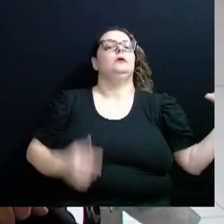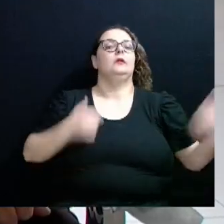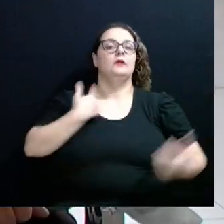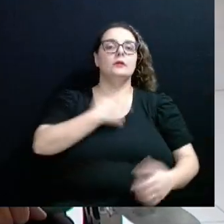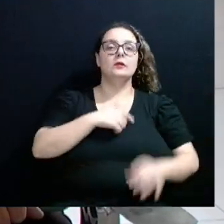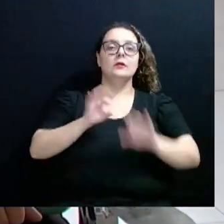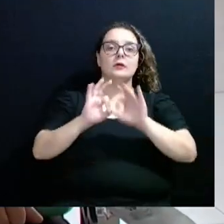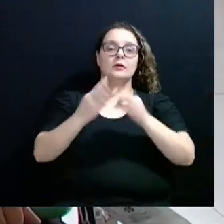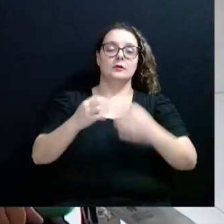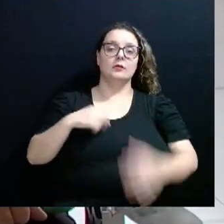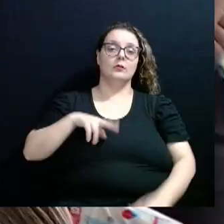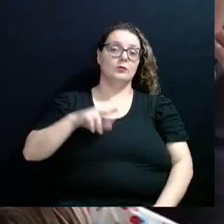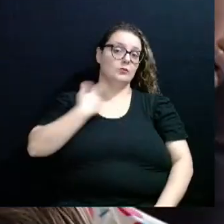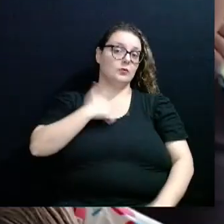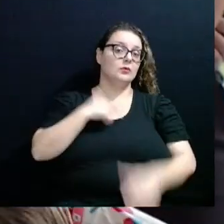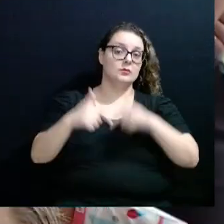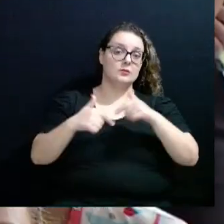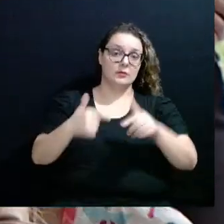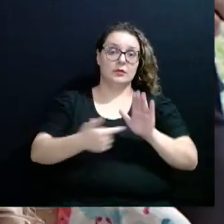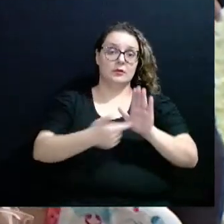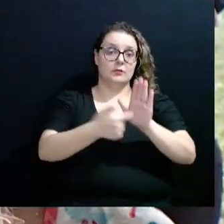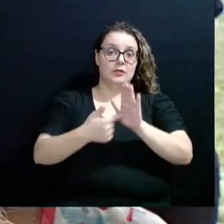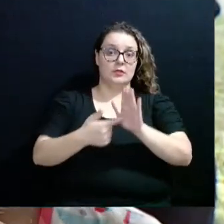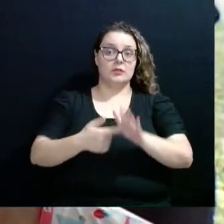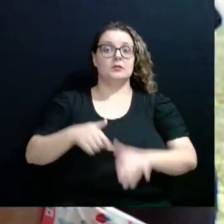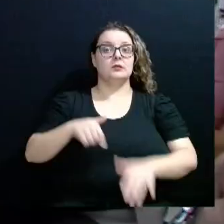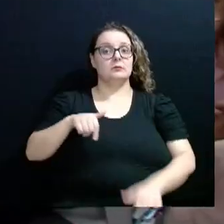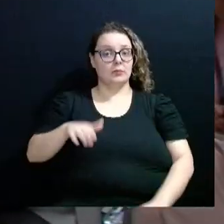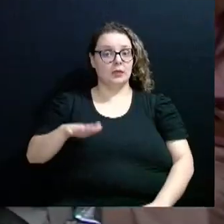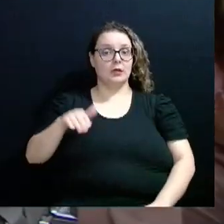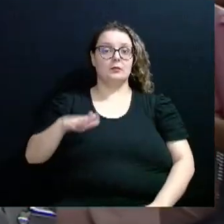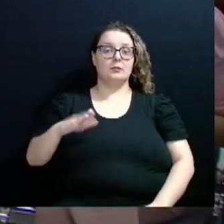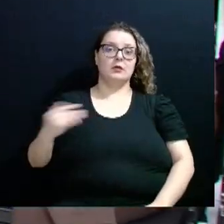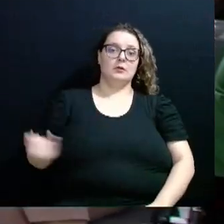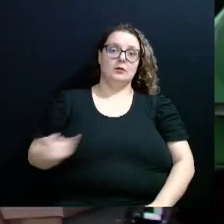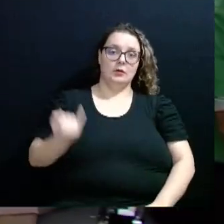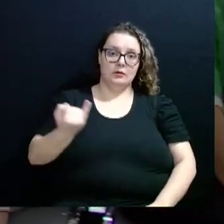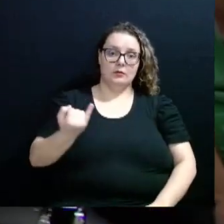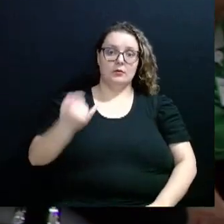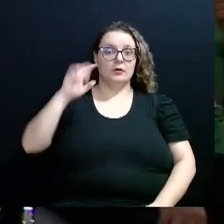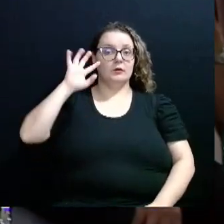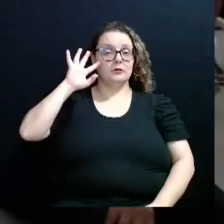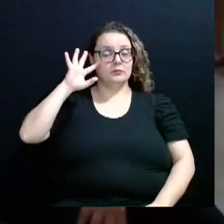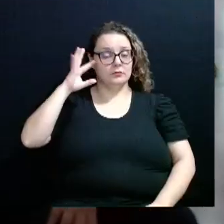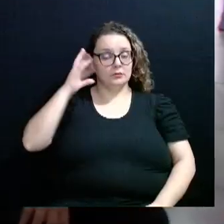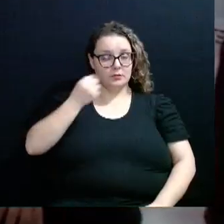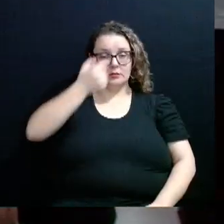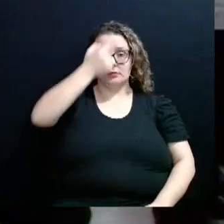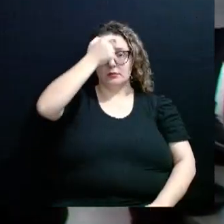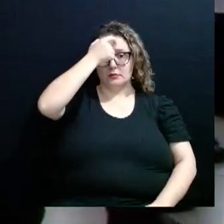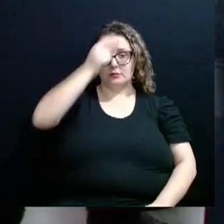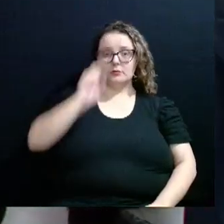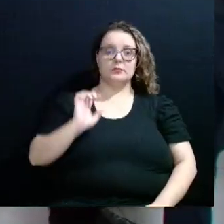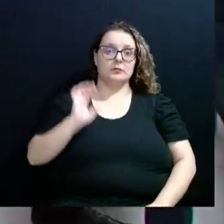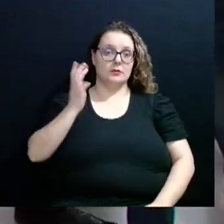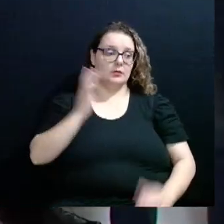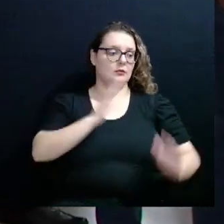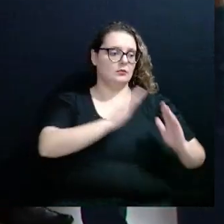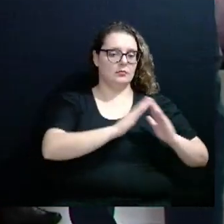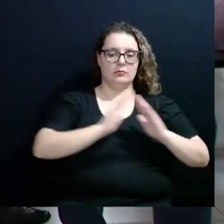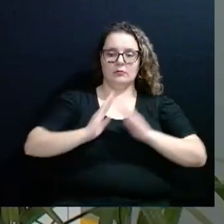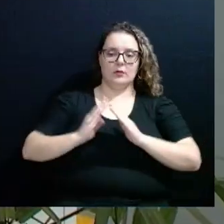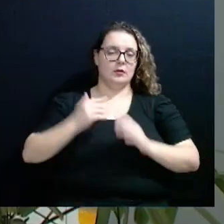Então mostrando que cada vez é mais importante a gente estar ciente do que pode acontecer com a nossa vizinha, com a nossa mãe ou com